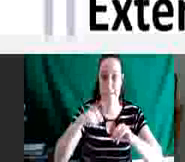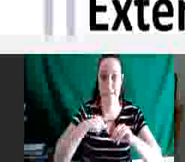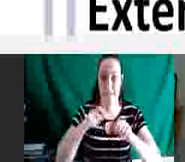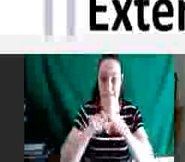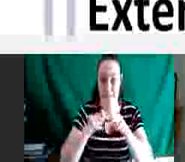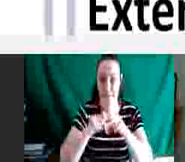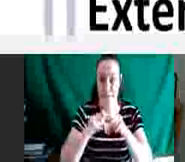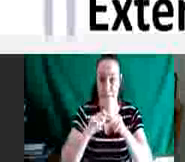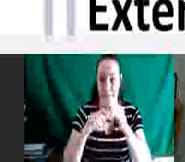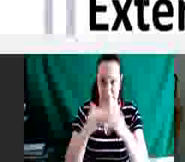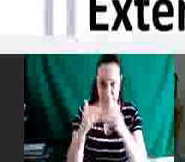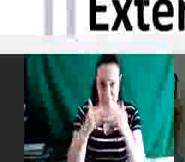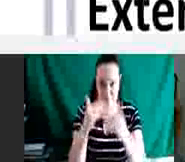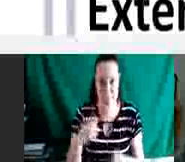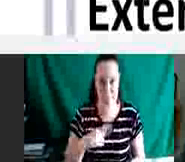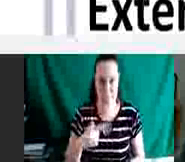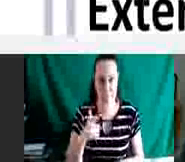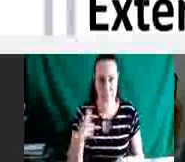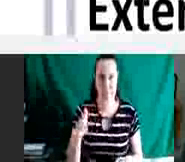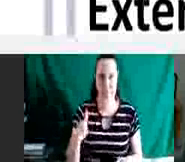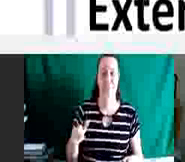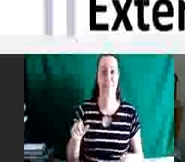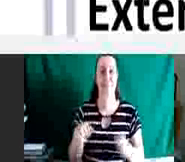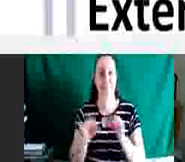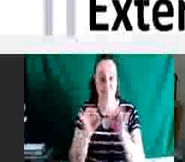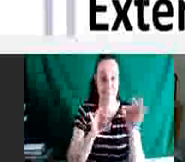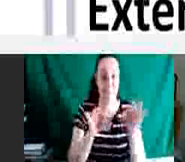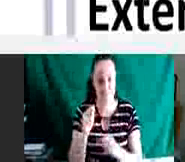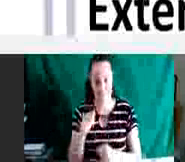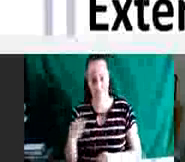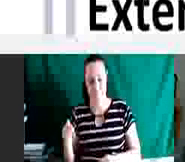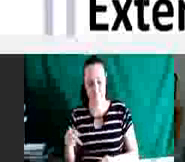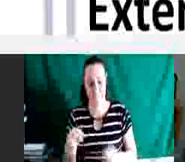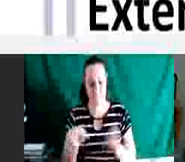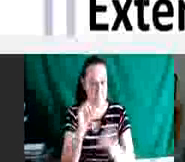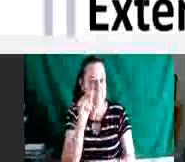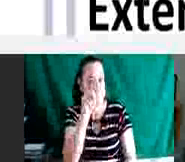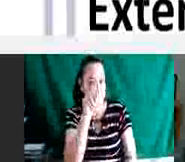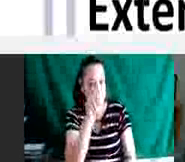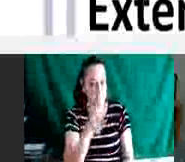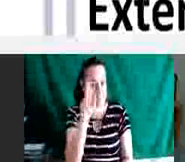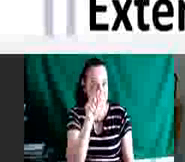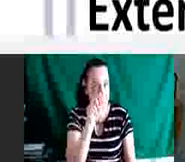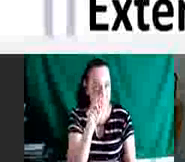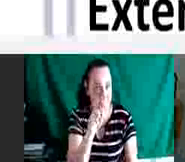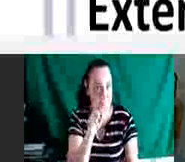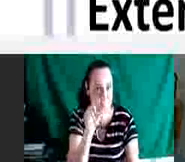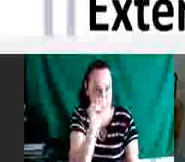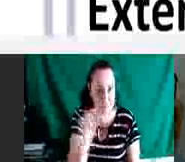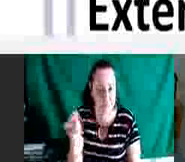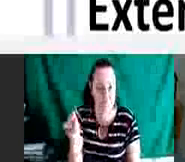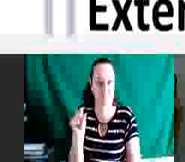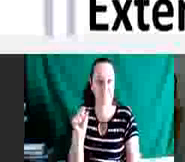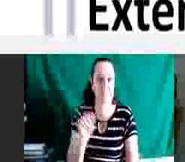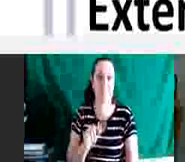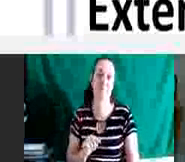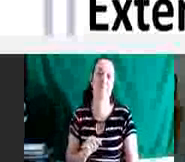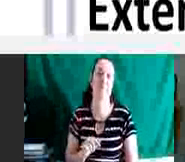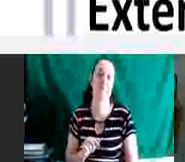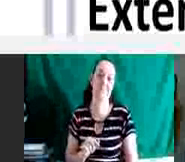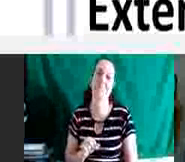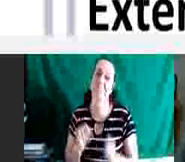verificar como prevenir esse problema, né? Como que você previne, em vez de você usar esse tipo de comando, você pode colocar